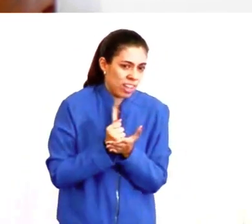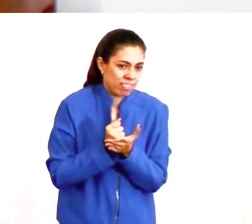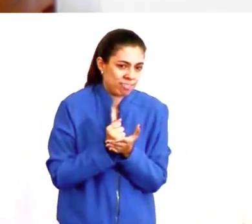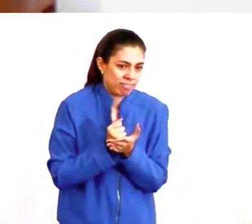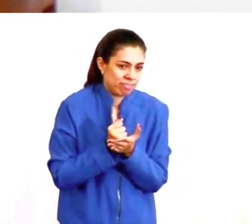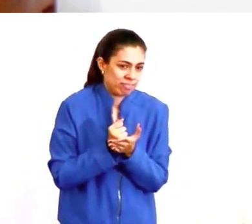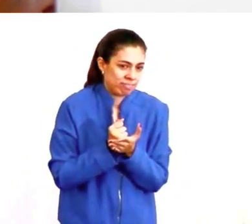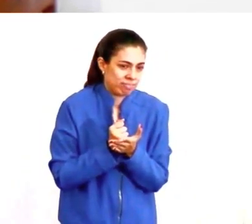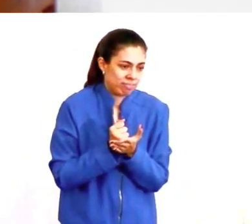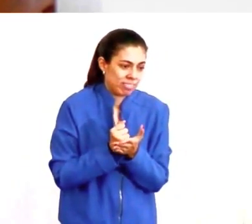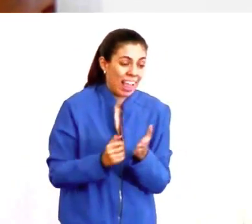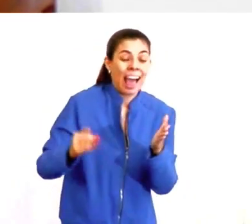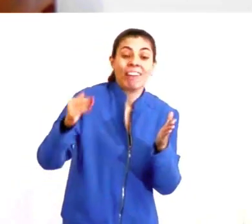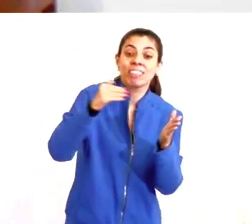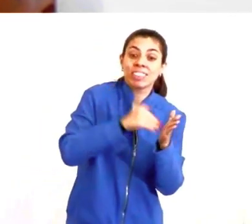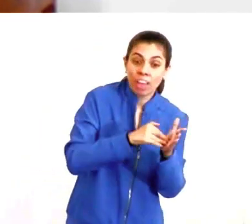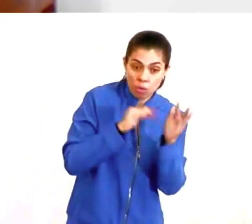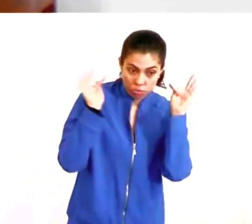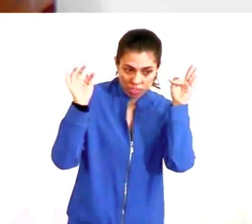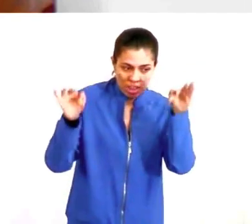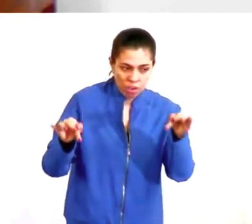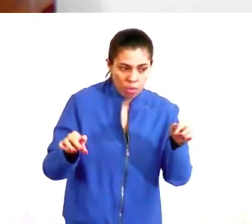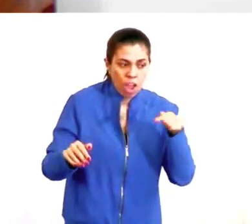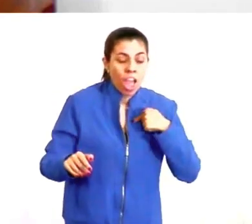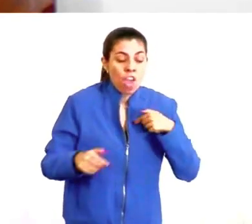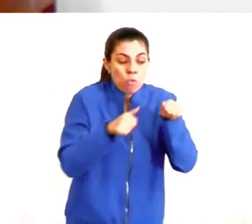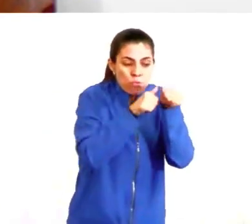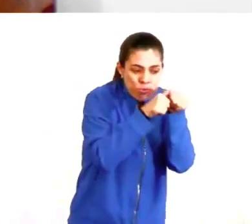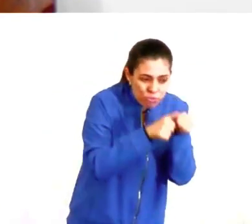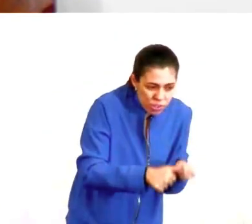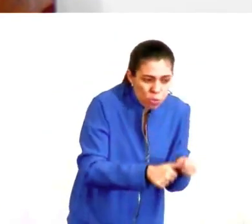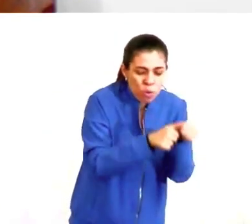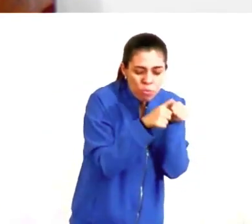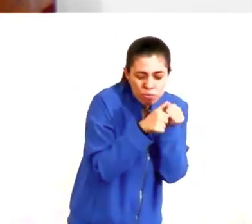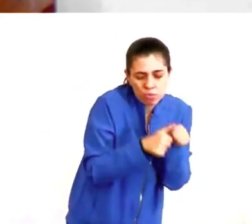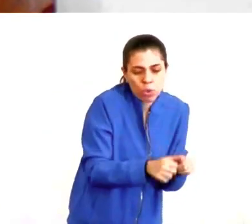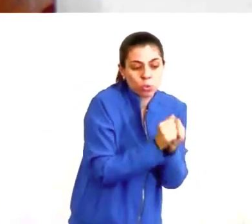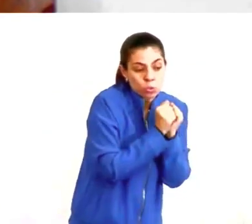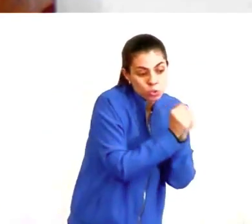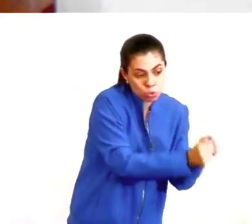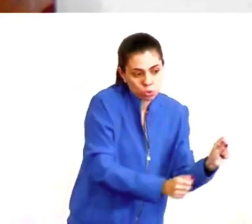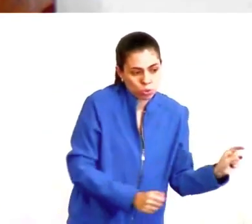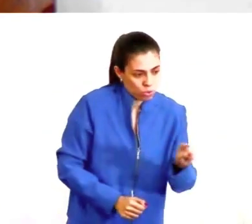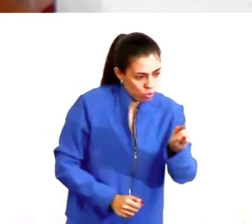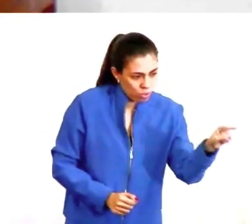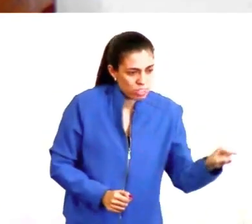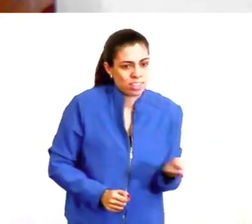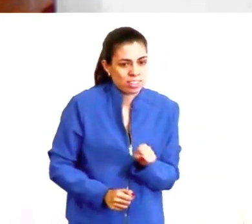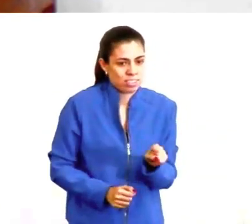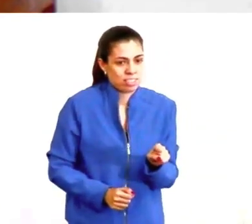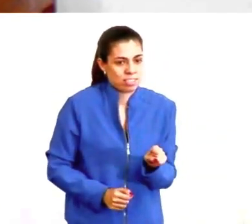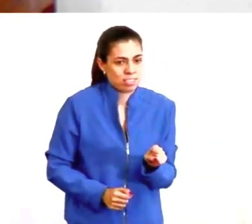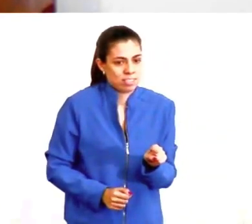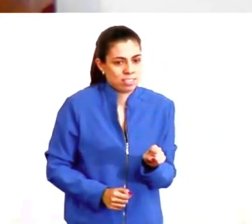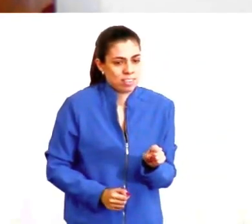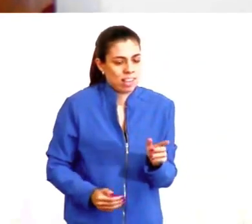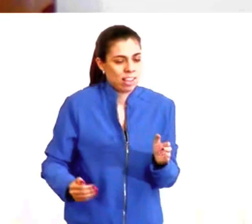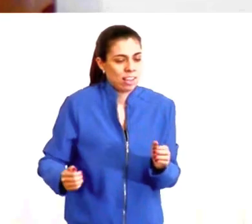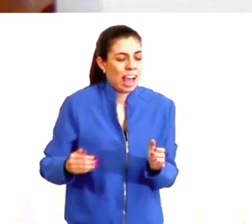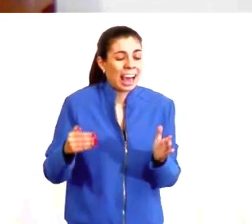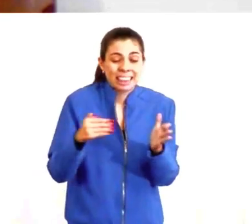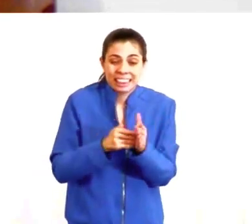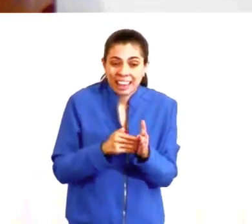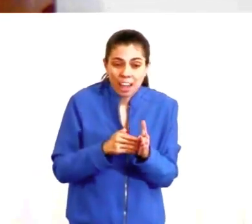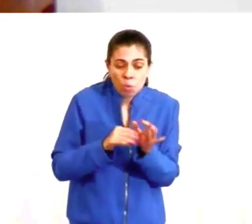Lucas 24 e em João 20 também. Os 3 em conjunto para falar de uma coisa: